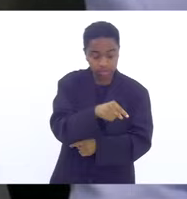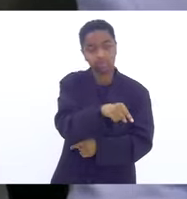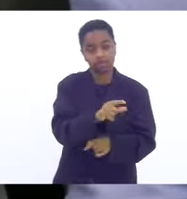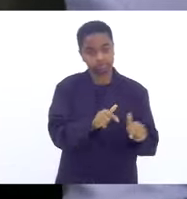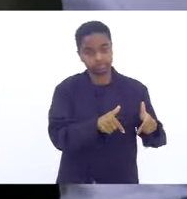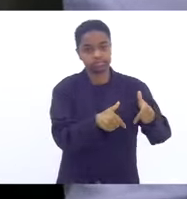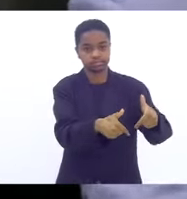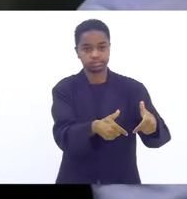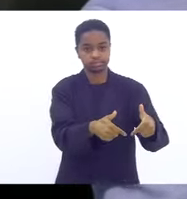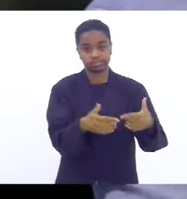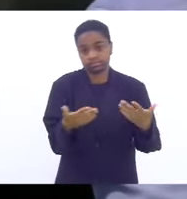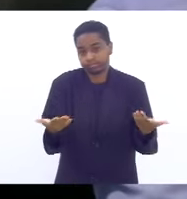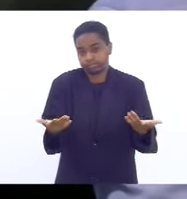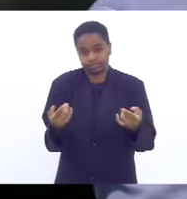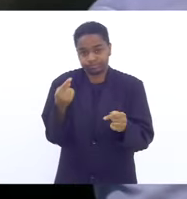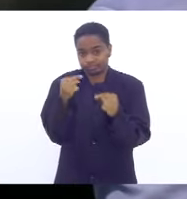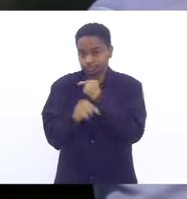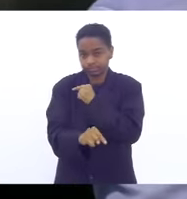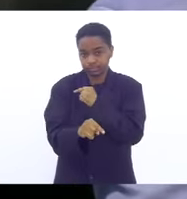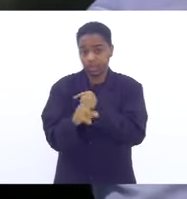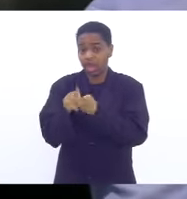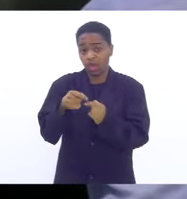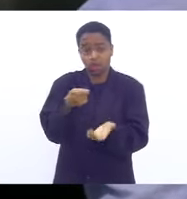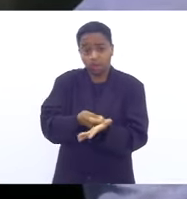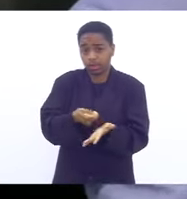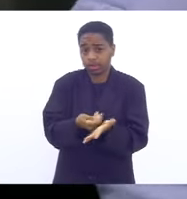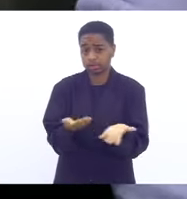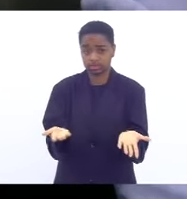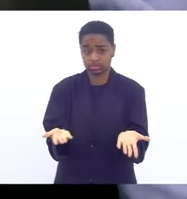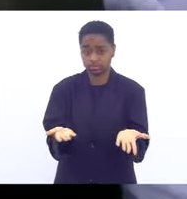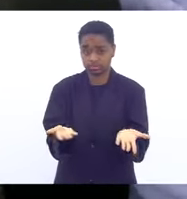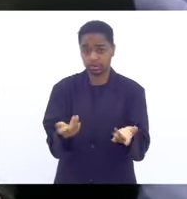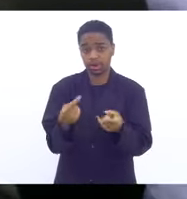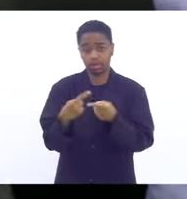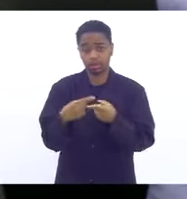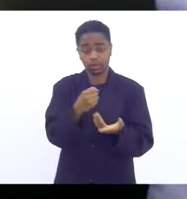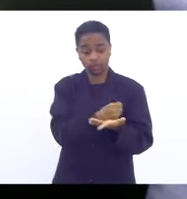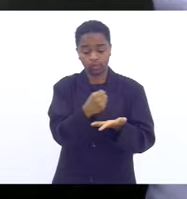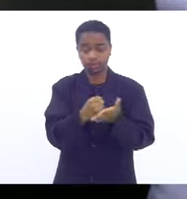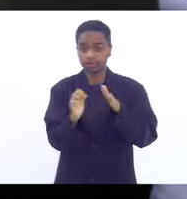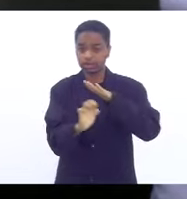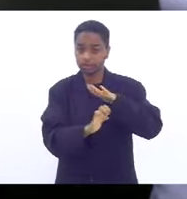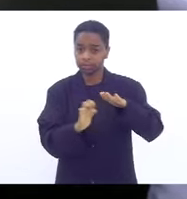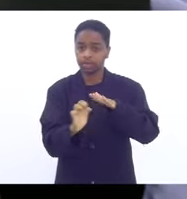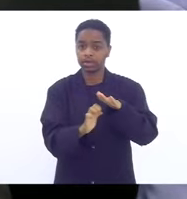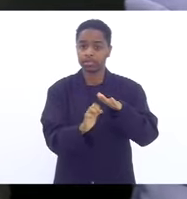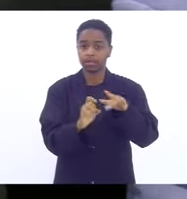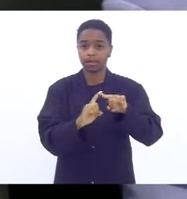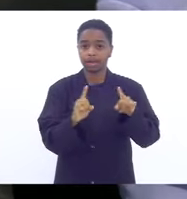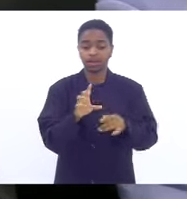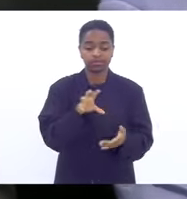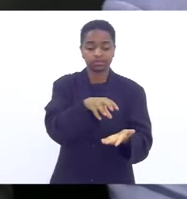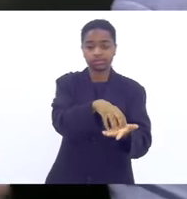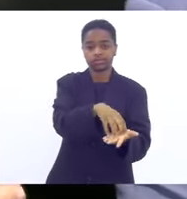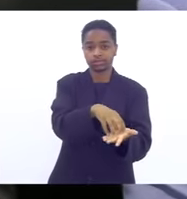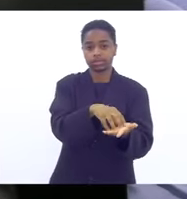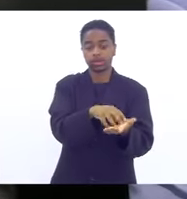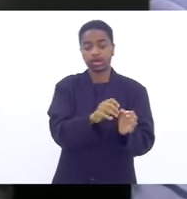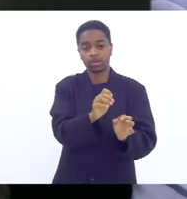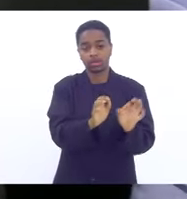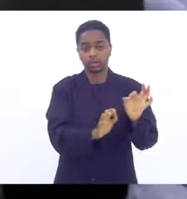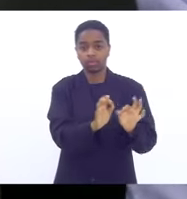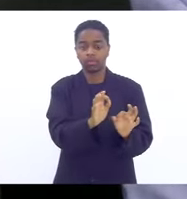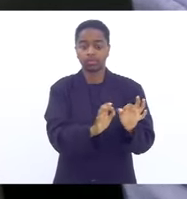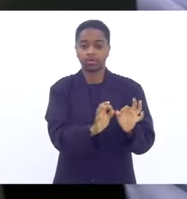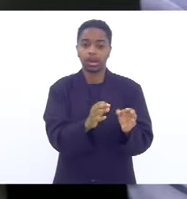Aí não é convênio, isso é uma imposição. Então, ela faz com, contrata uma empresa e faz a agência reguladora, inclusive agora, atualmente,